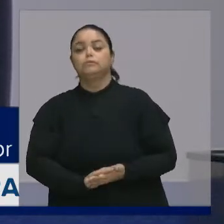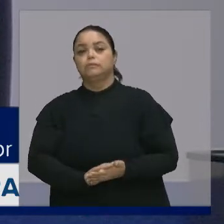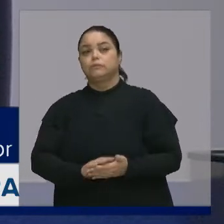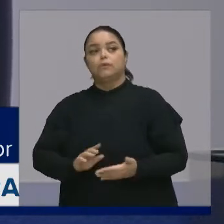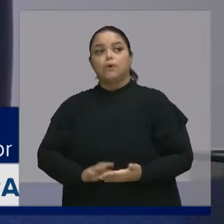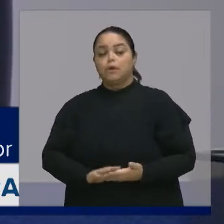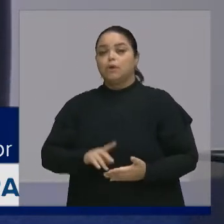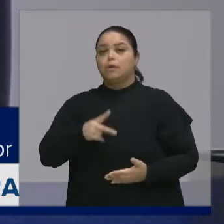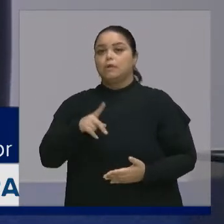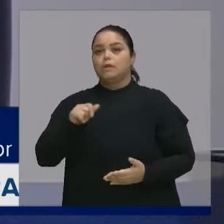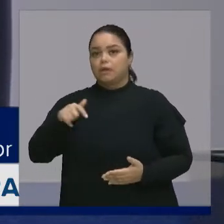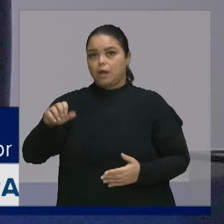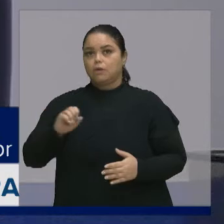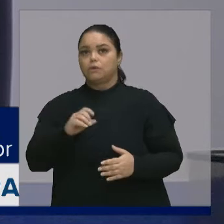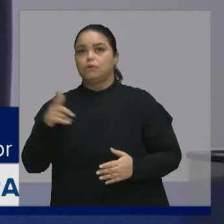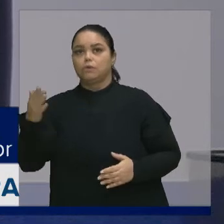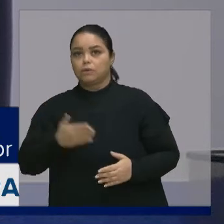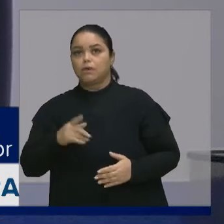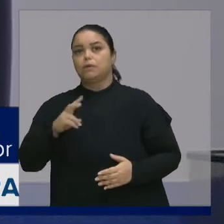17/6/2021.